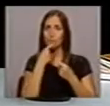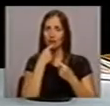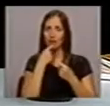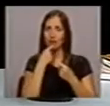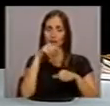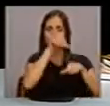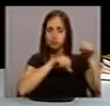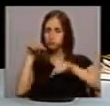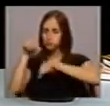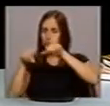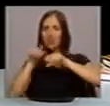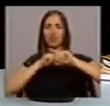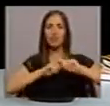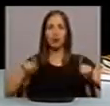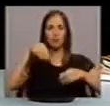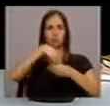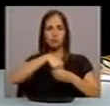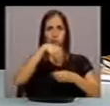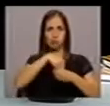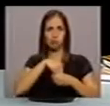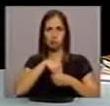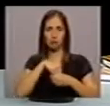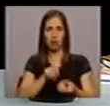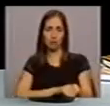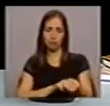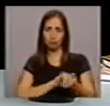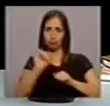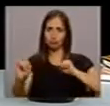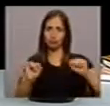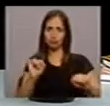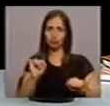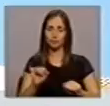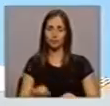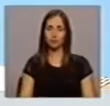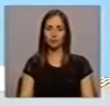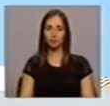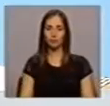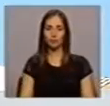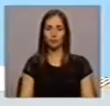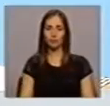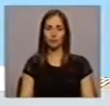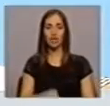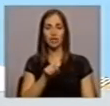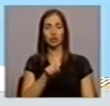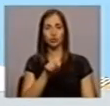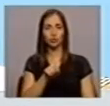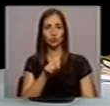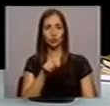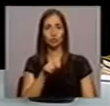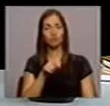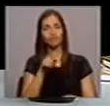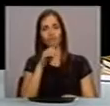claramente diferentes no seu gene, no seu ADN, digamos assim. E isto aponta para um